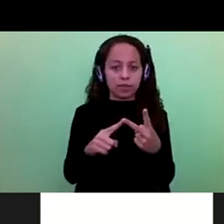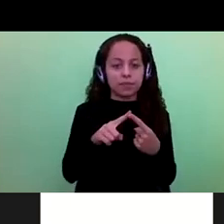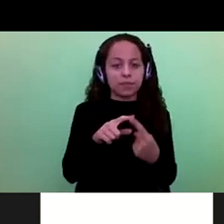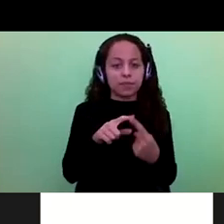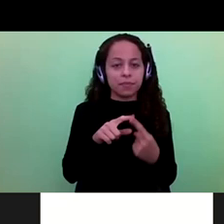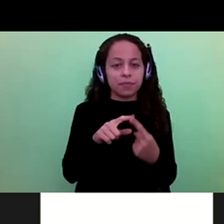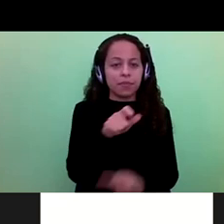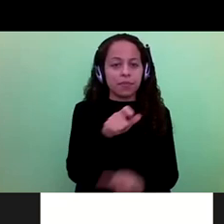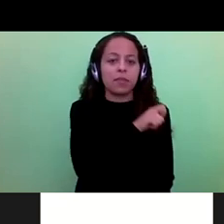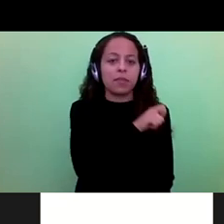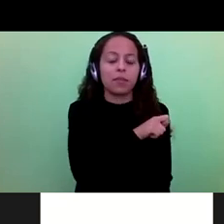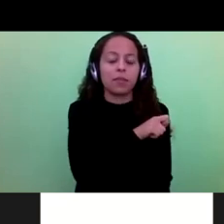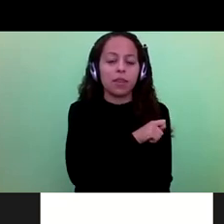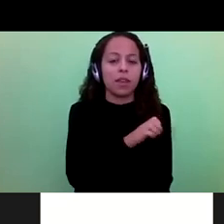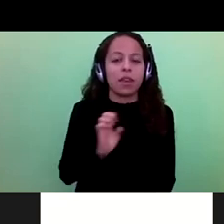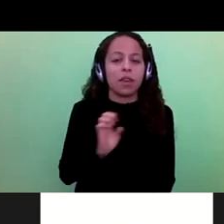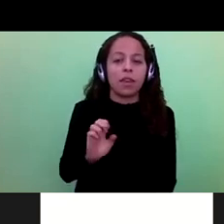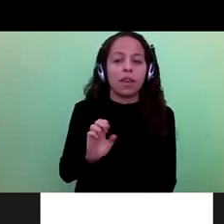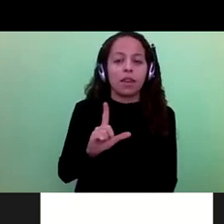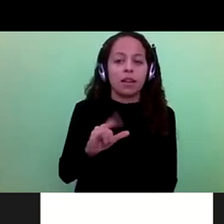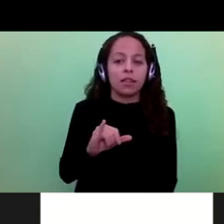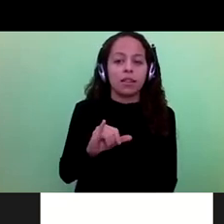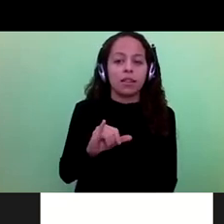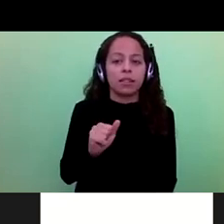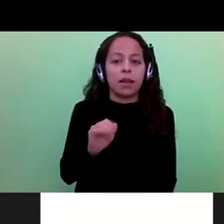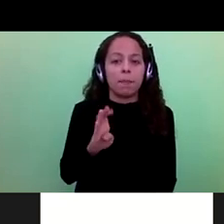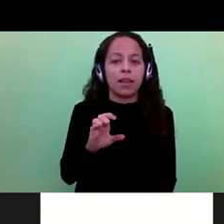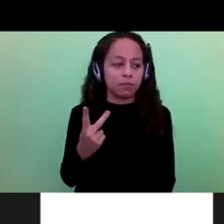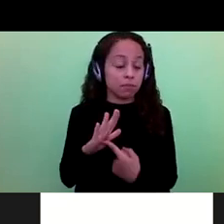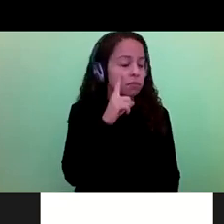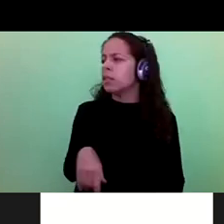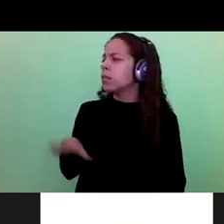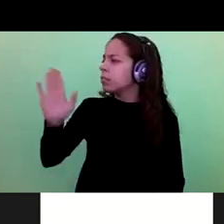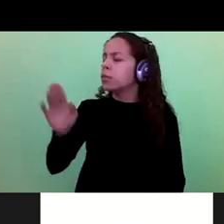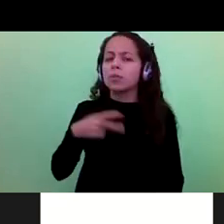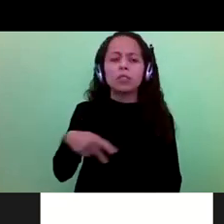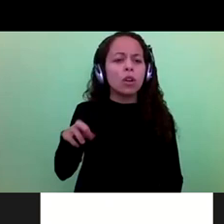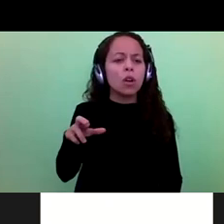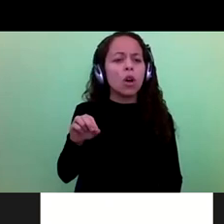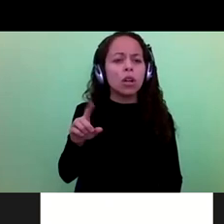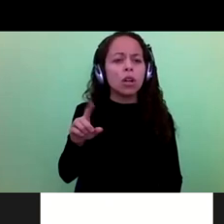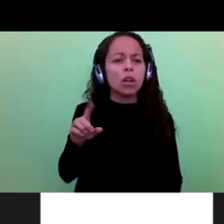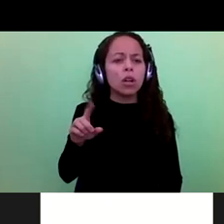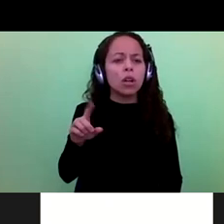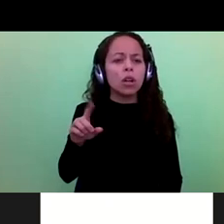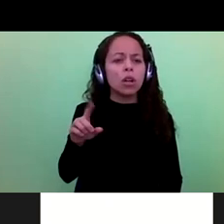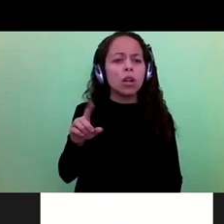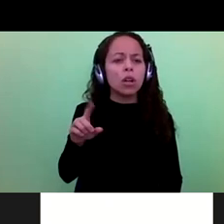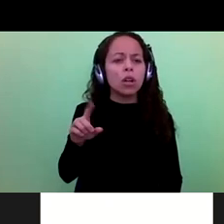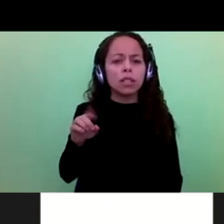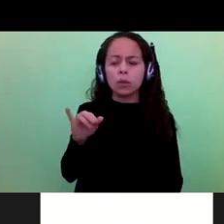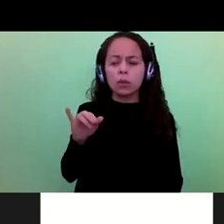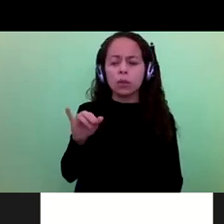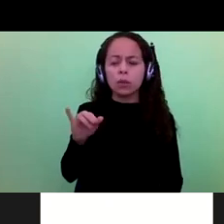da estudante Elizabeth, que coloca o seguinte, né? Professor Rodrigo, você disse que não é